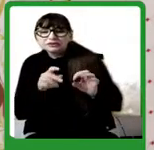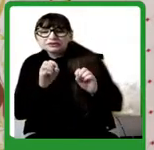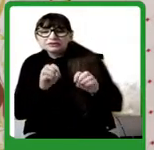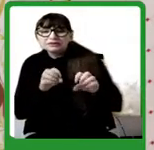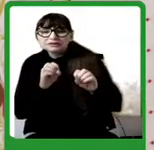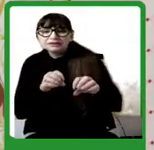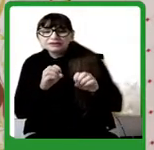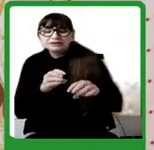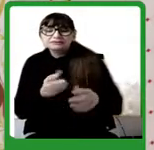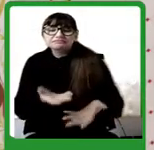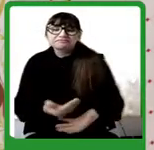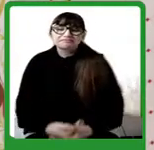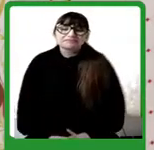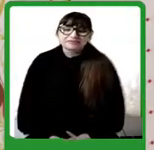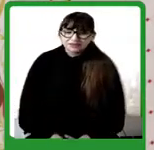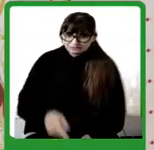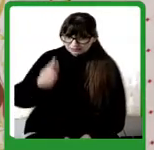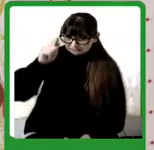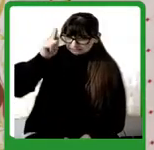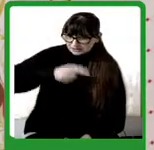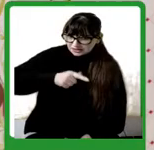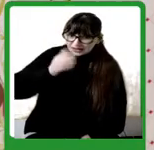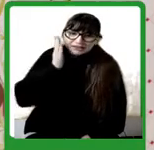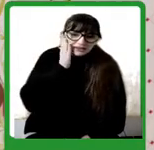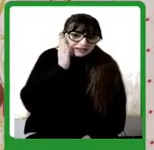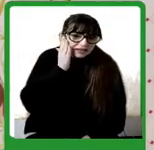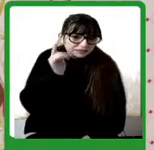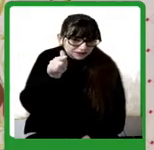Ah, para mandar nos outros, tu serve, né? Também tu.